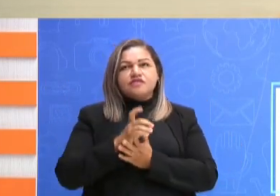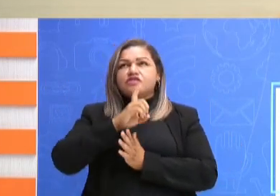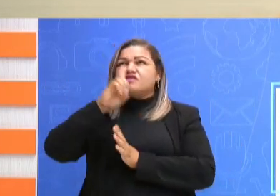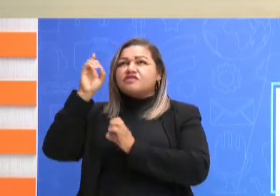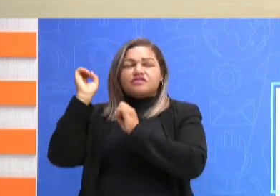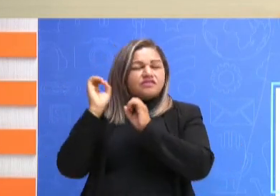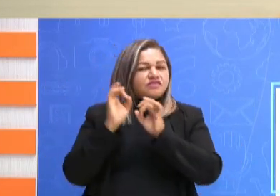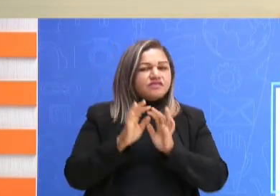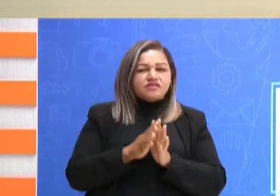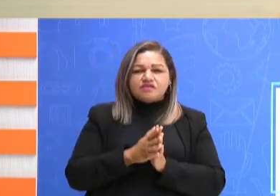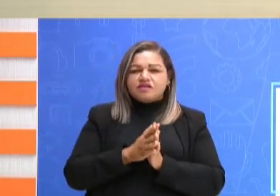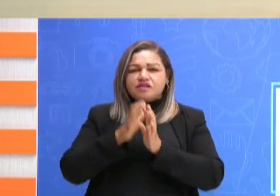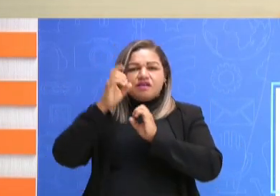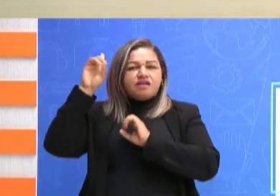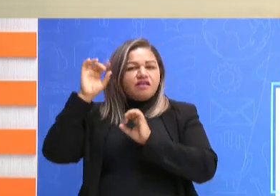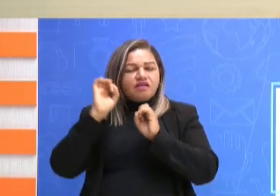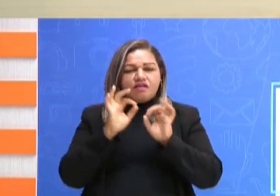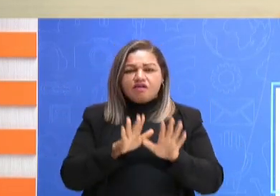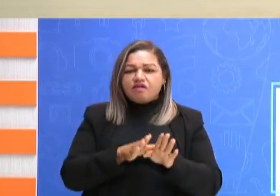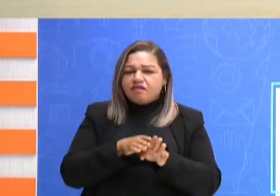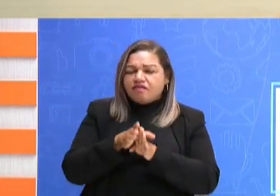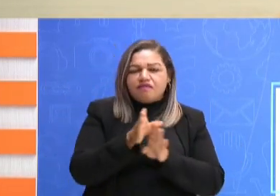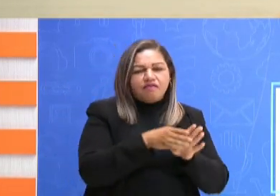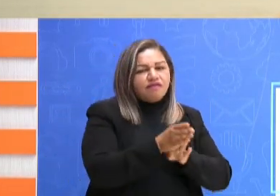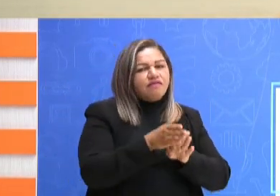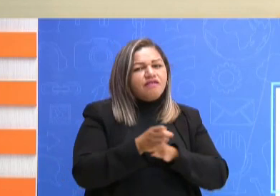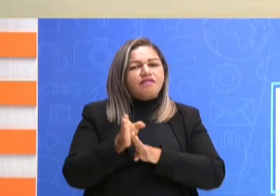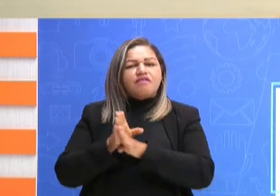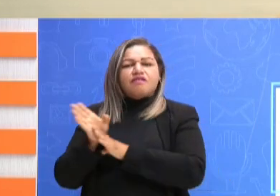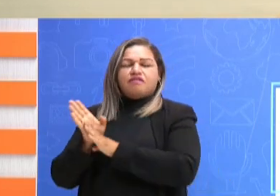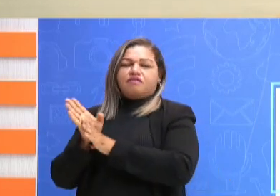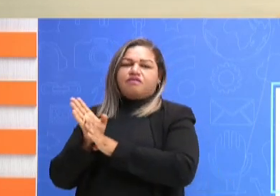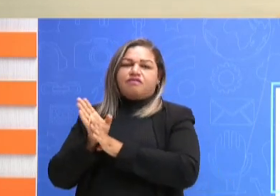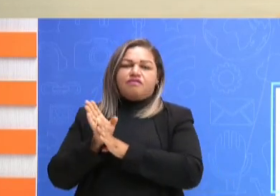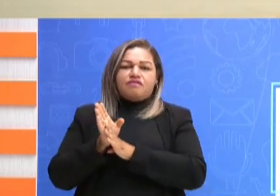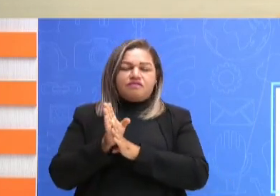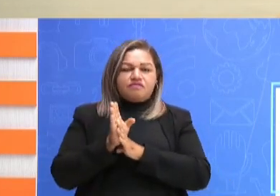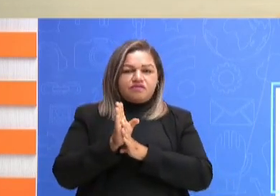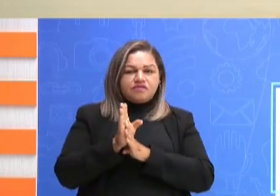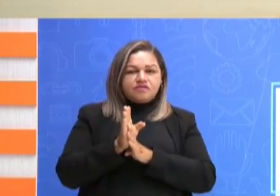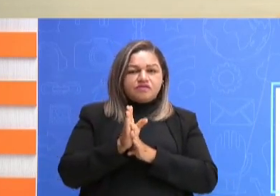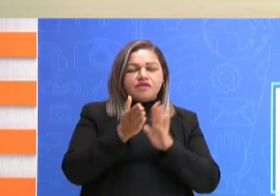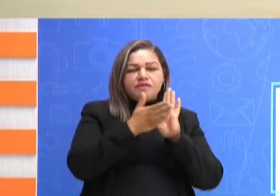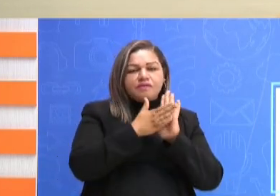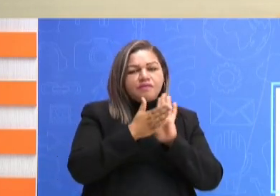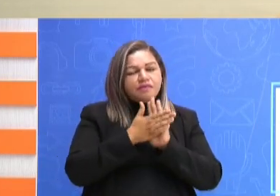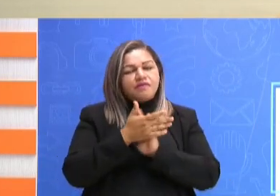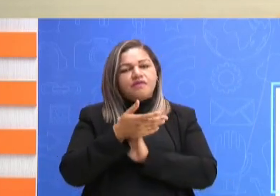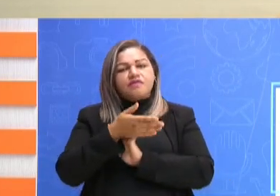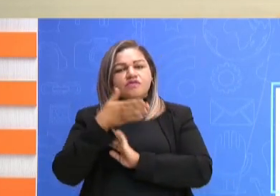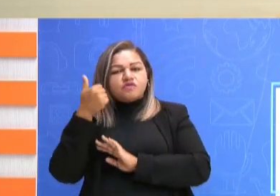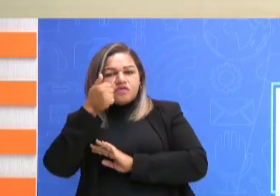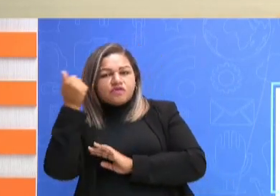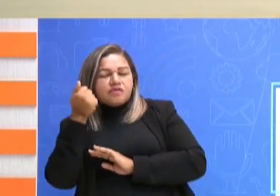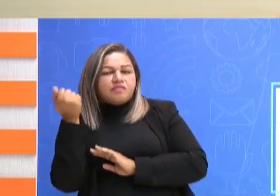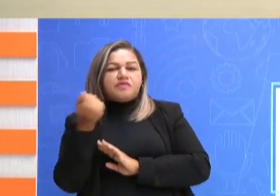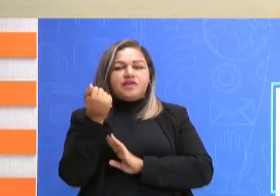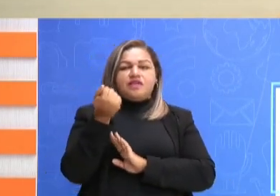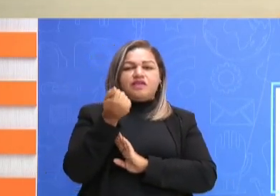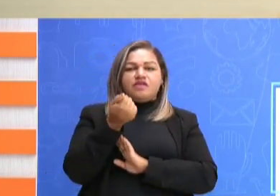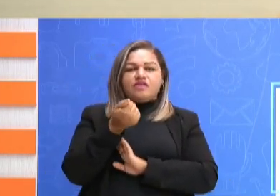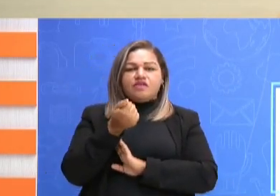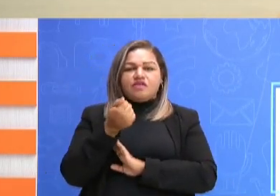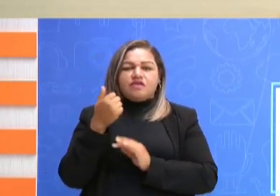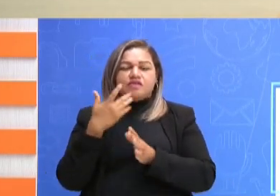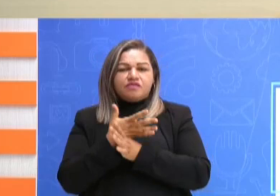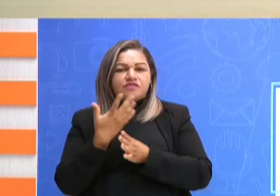Deus possa sempre estar abençoando e conduzindo para que vocês possam propor, através dessa notícia, aquilo que é melhor para a cidade. E